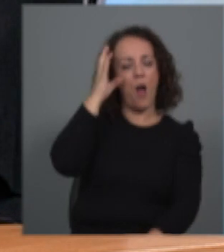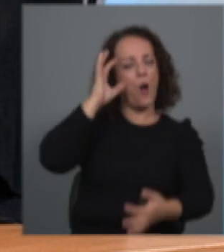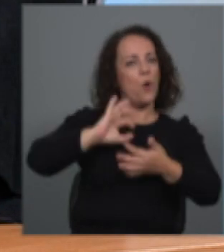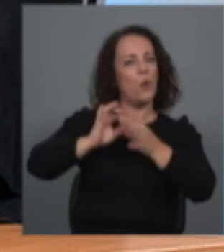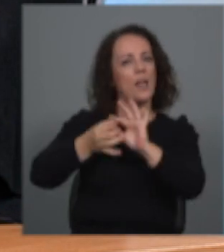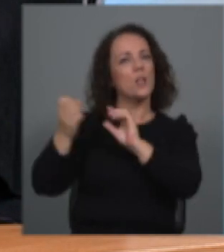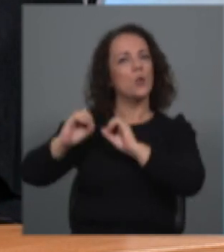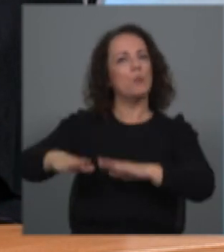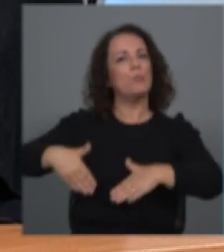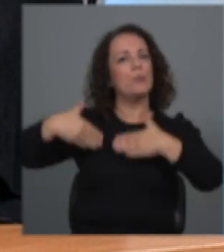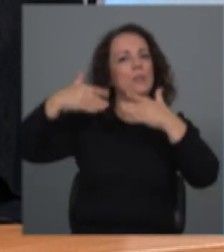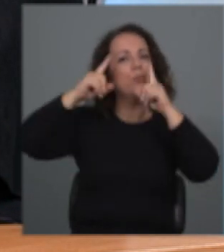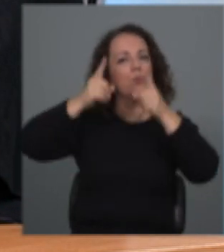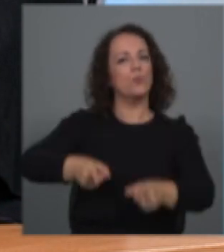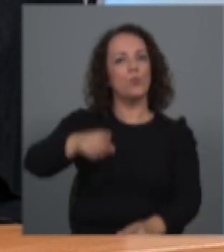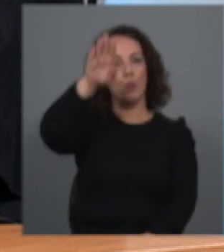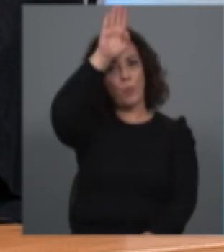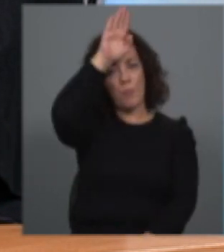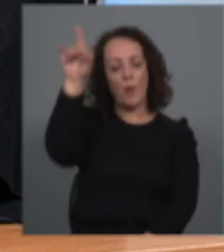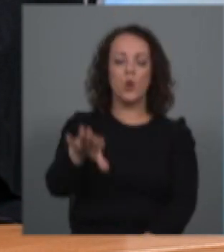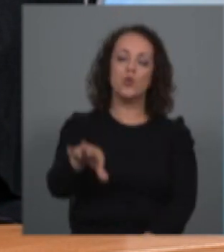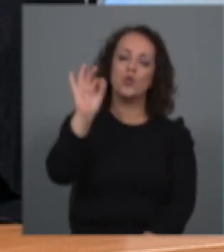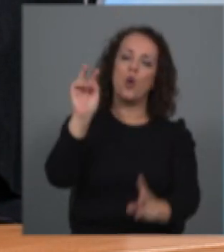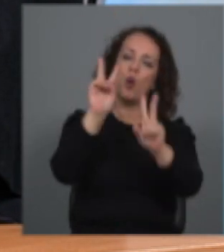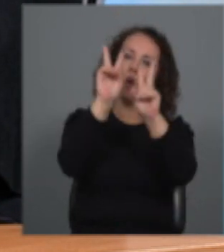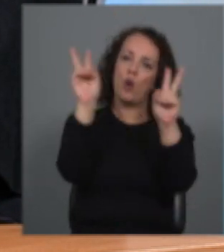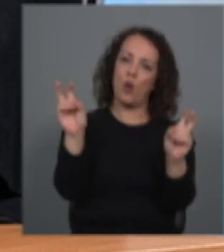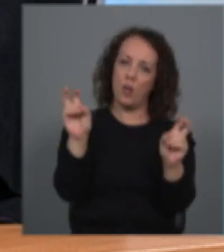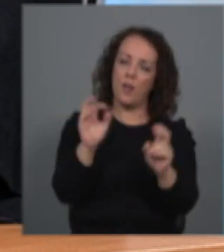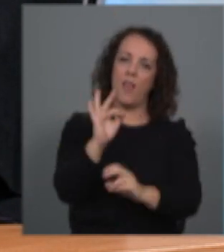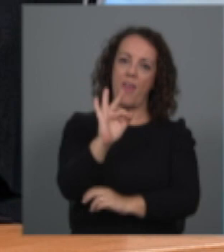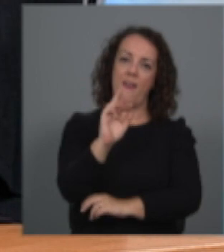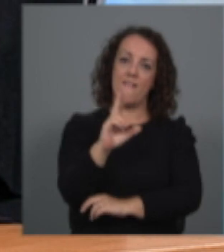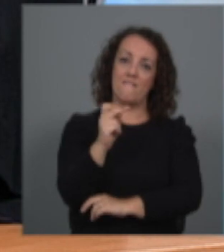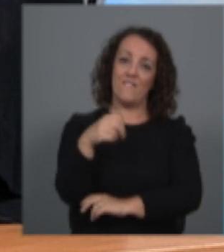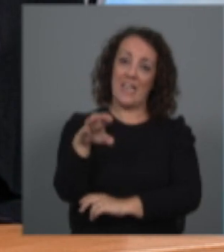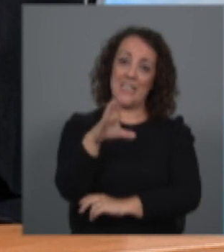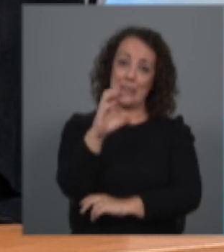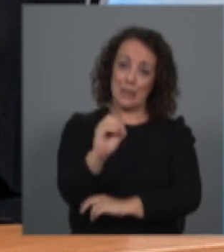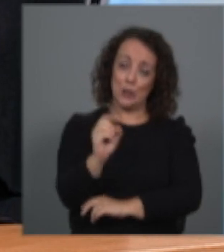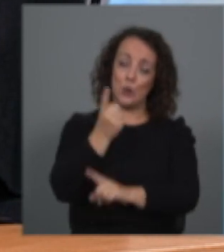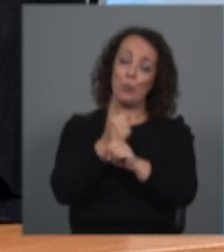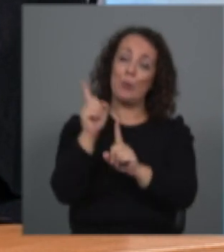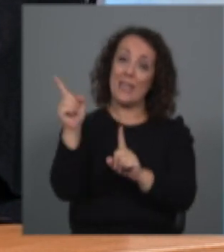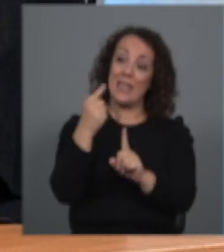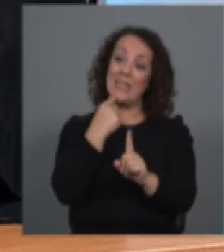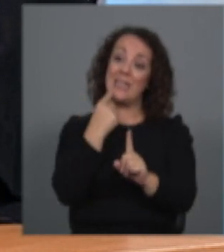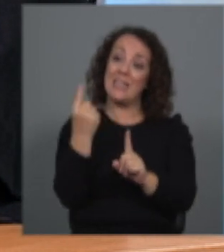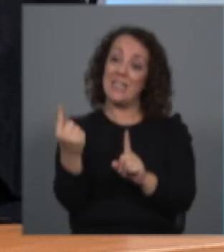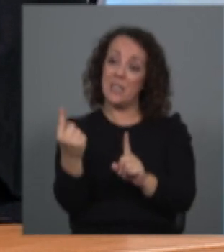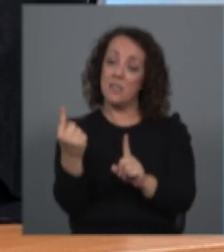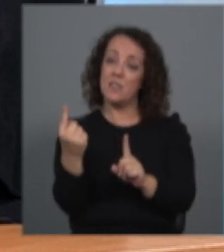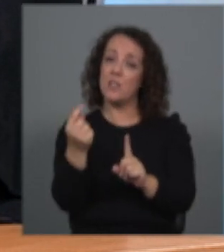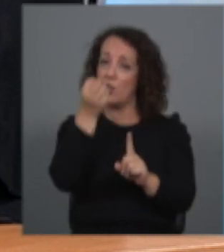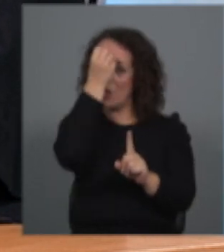no início do pontificado, que escolheu o nome Francisco porque alguém lhe dizia ali ao lado: não te esqueças